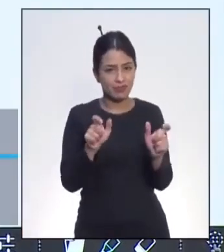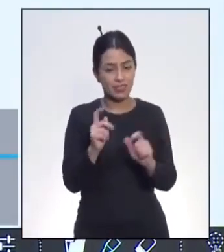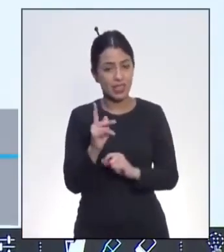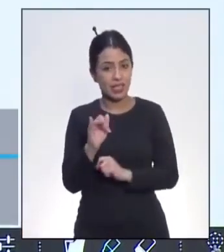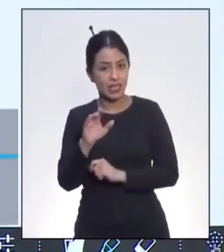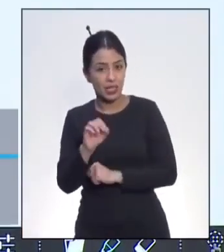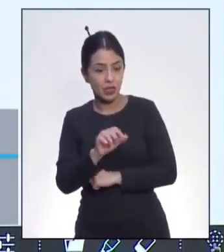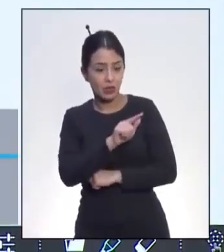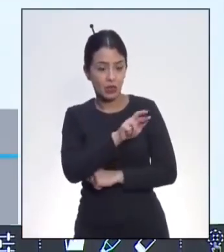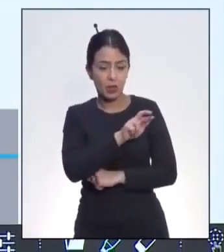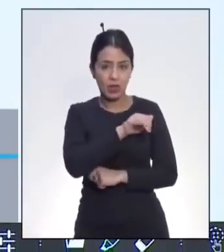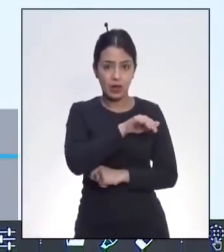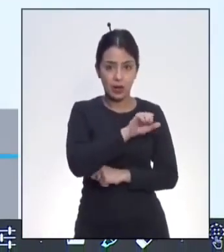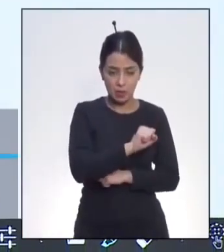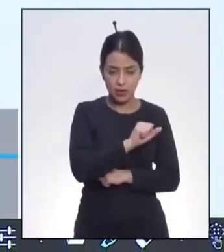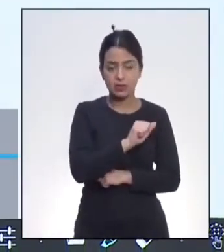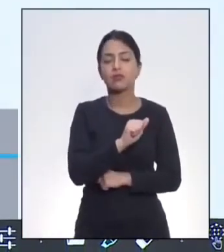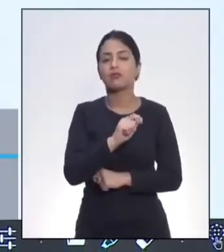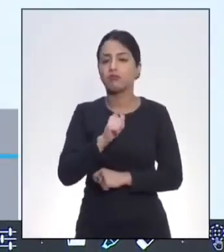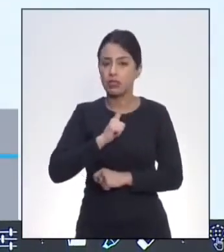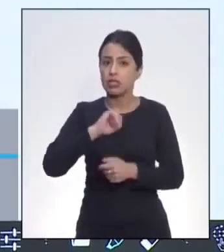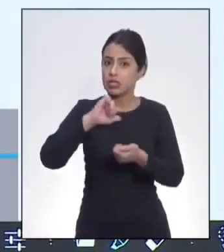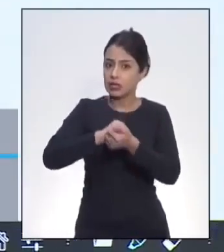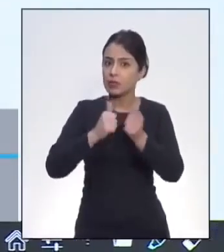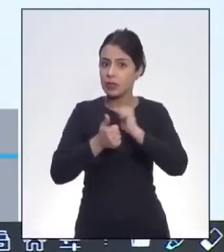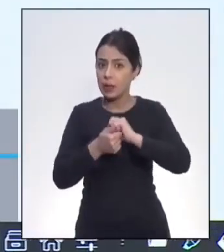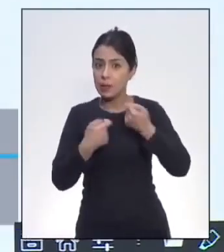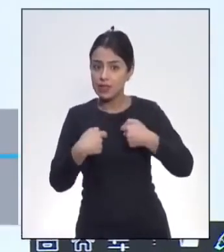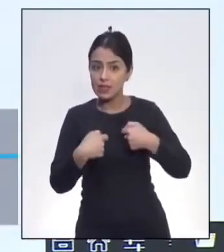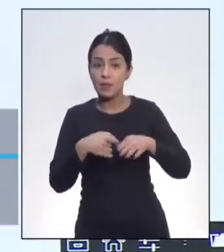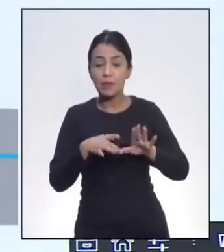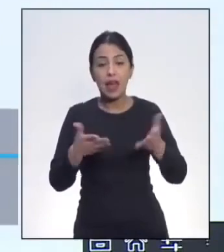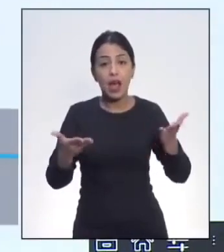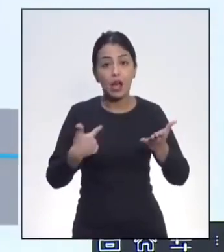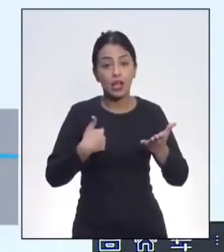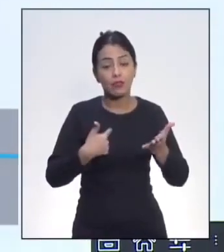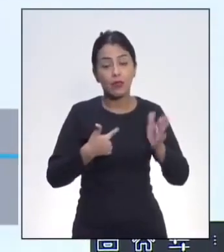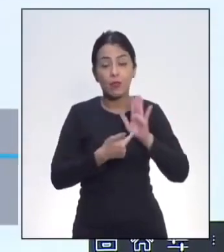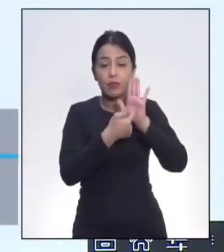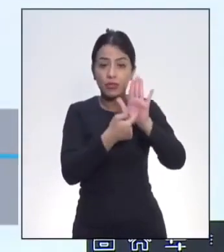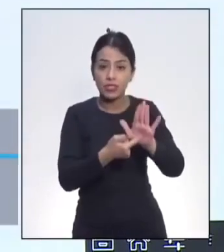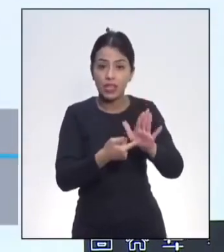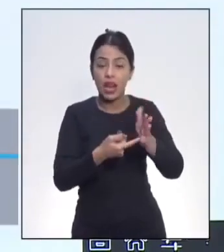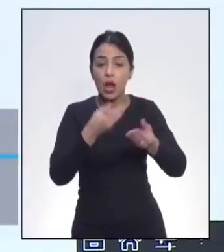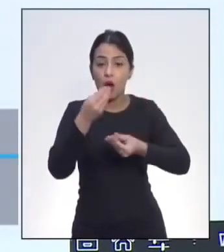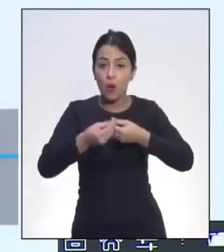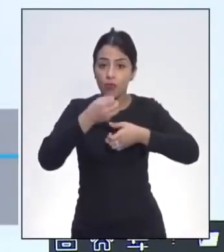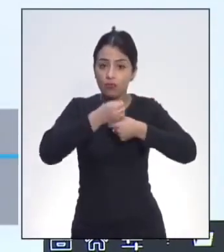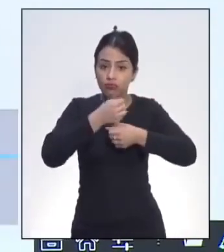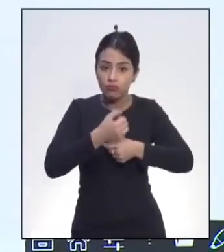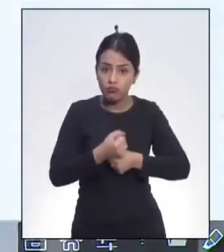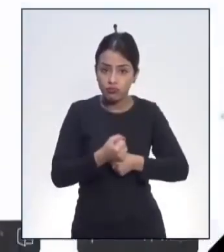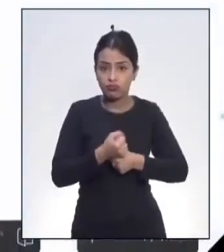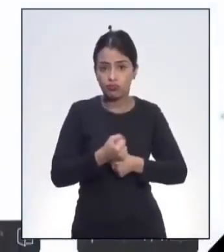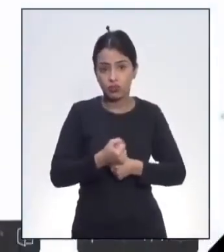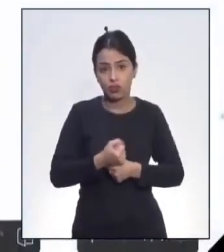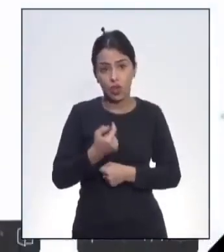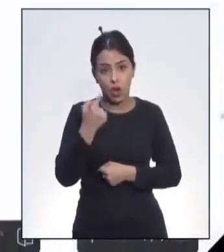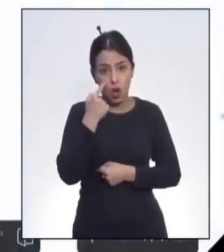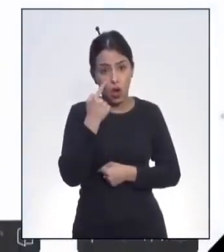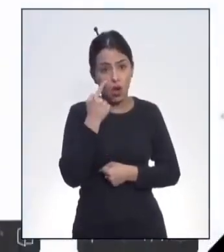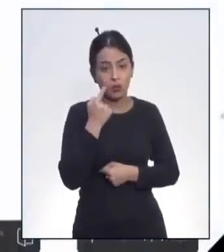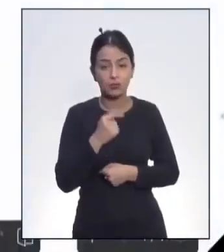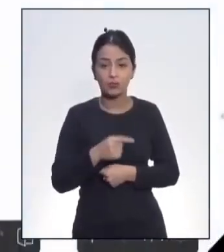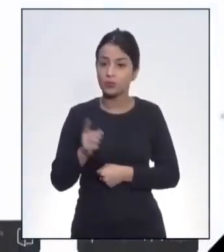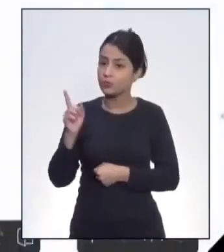se habituar com ela. Existem algumas situações, algumas formas de se fazer isso aqui. Então, realmente, aqui na atividade 2, houve um consumo